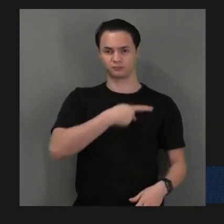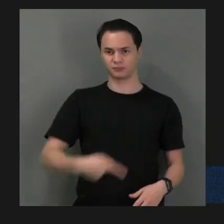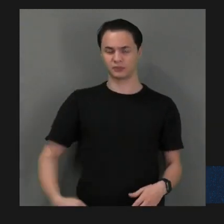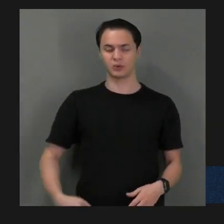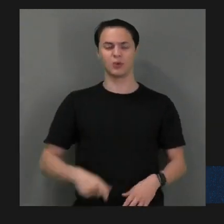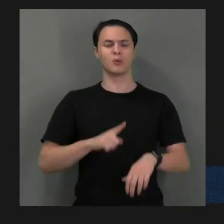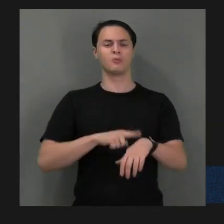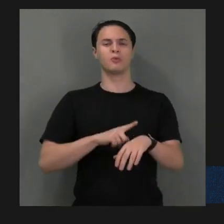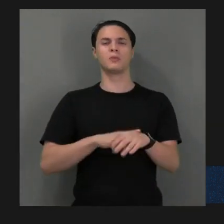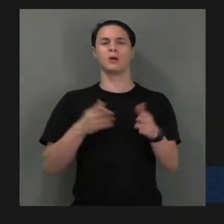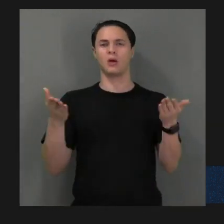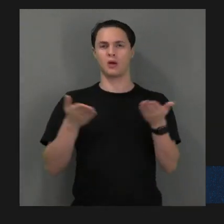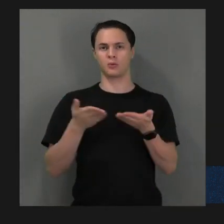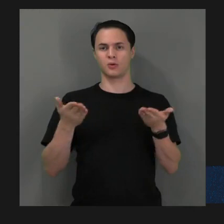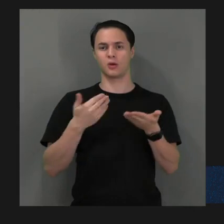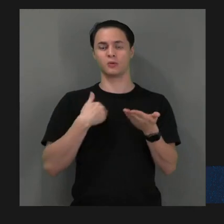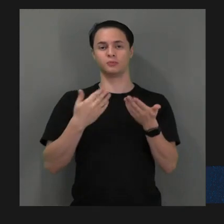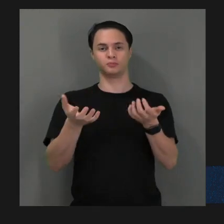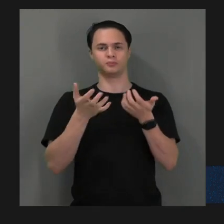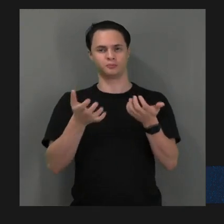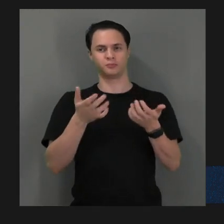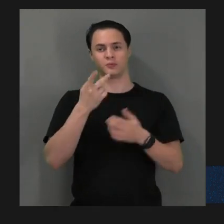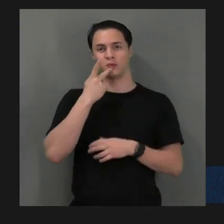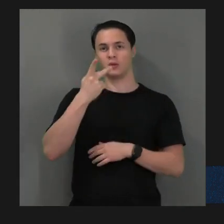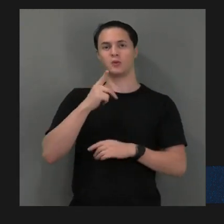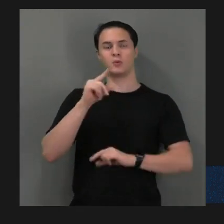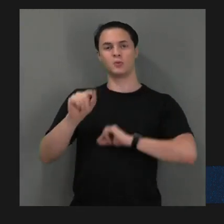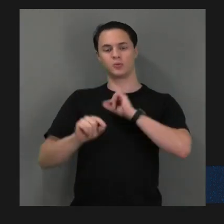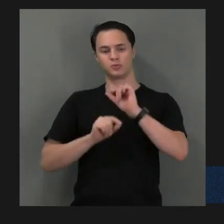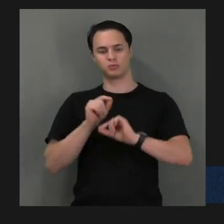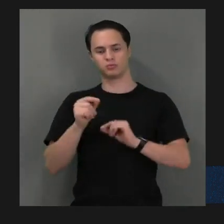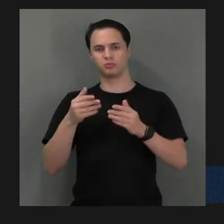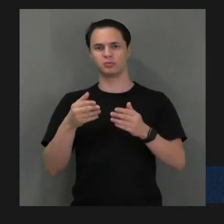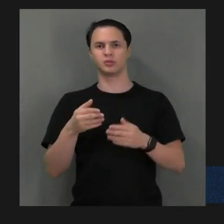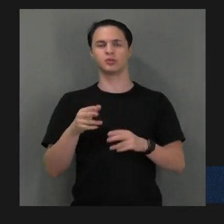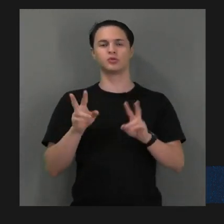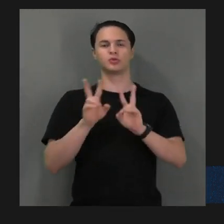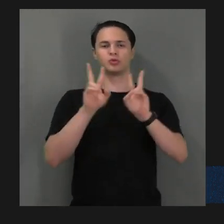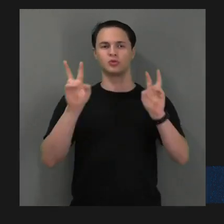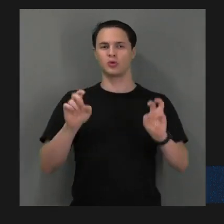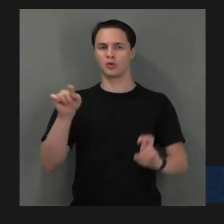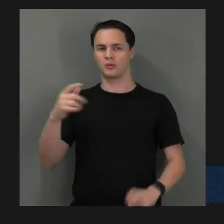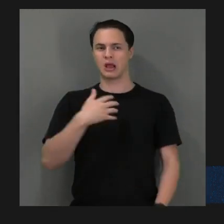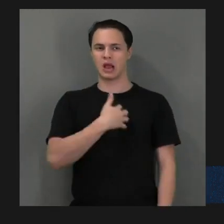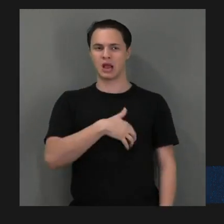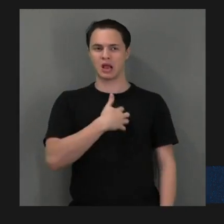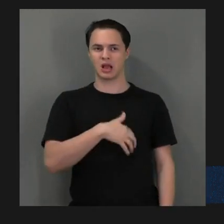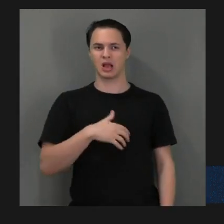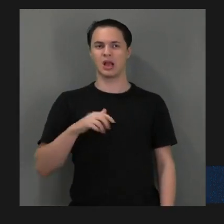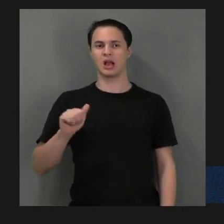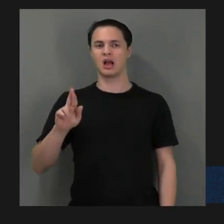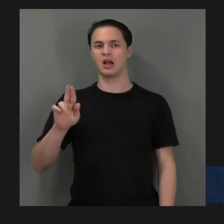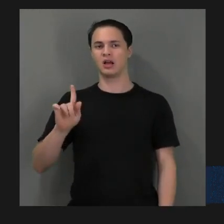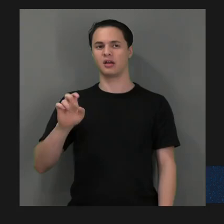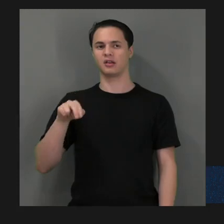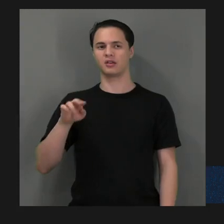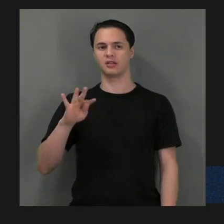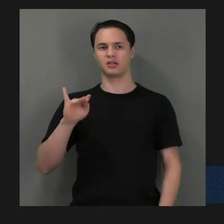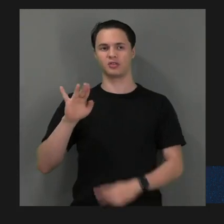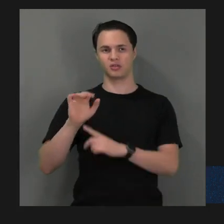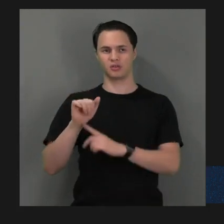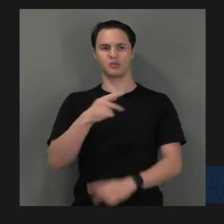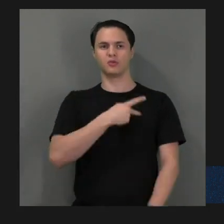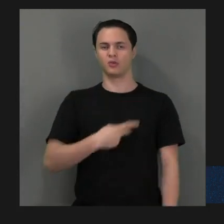nesse momento, queria falar sobre a Argentina, né, que é presidida por Alberto